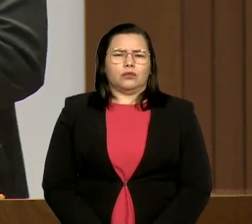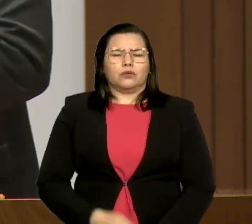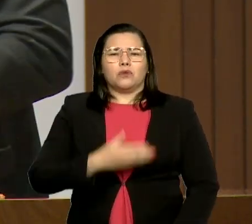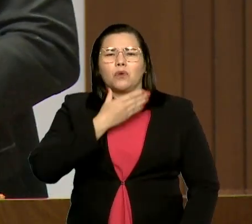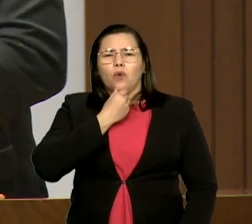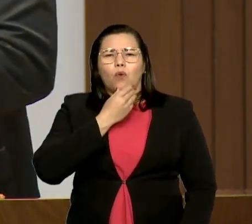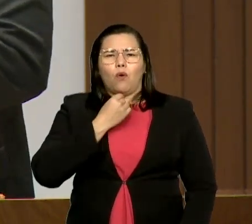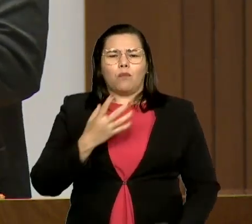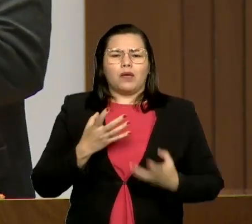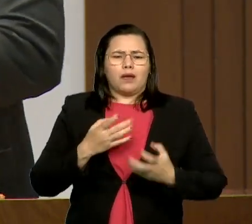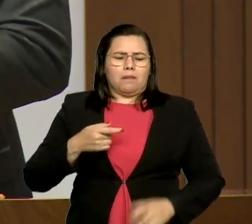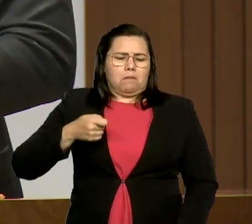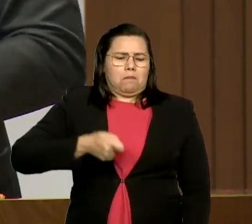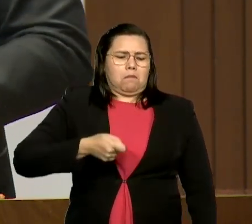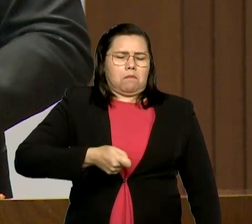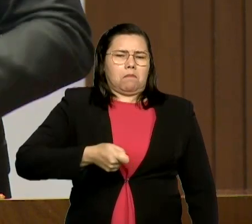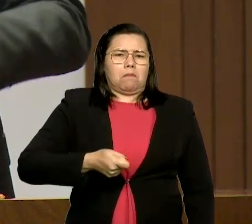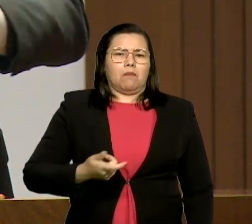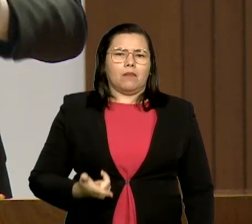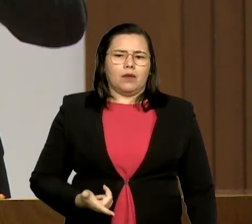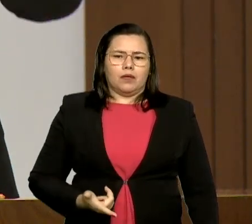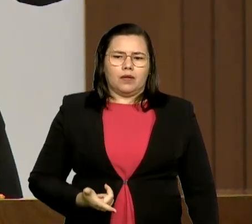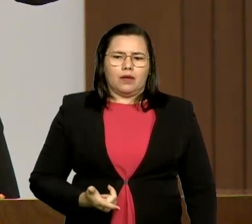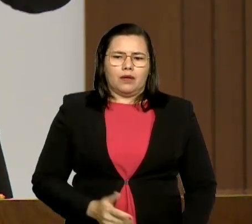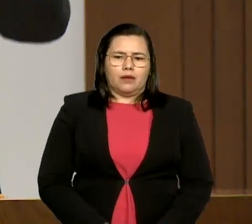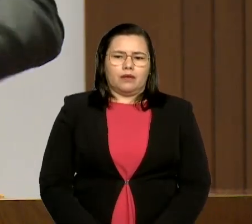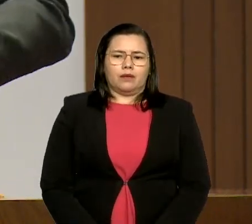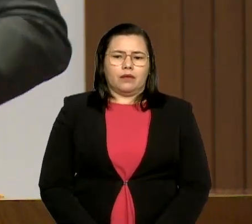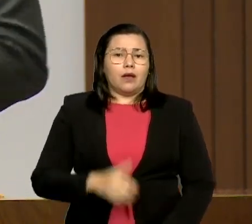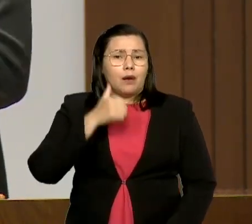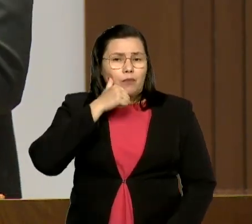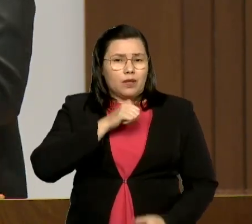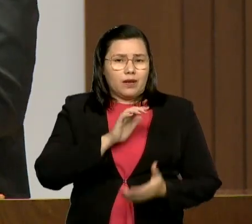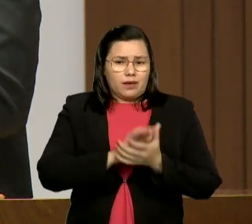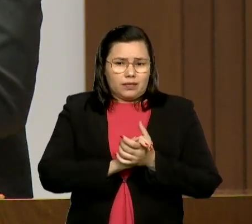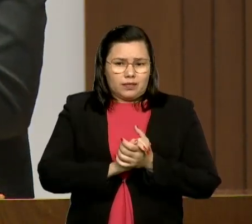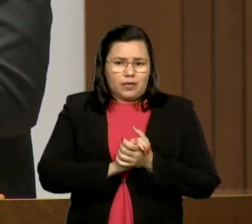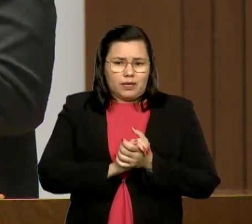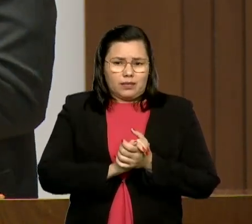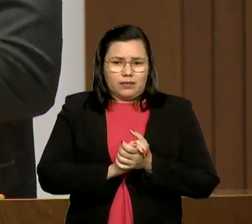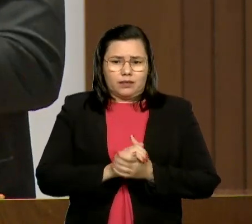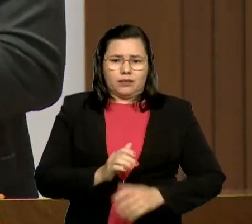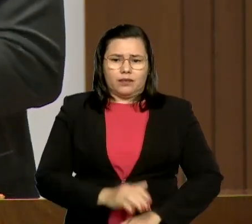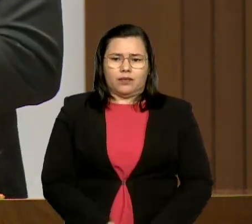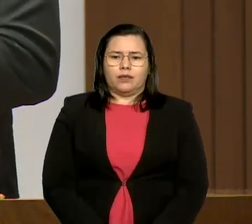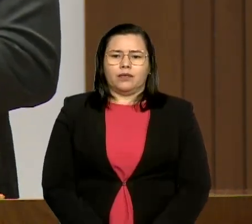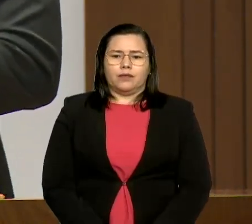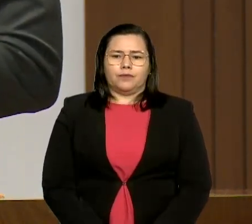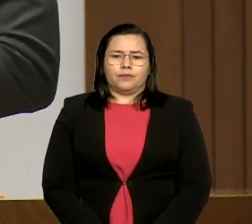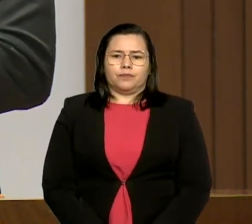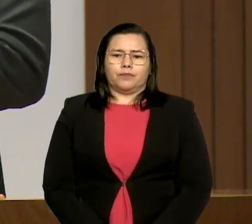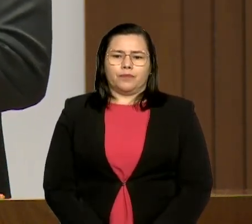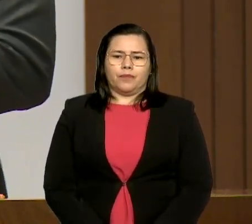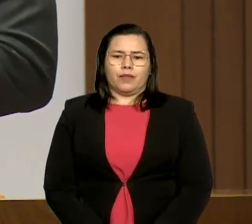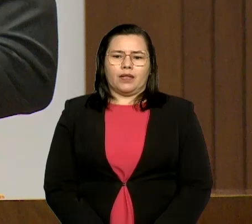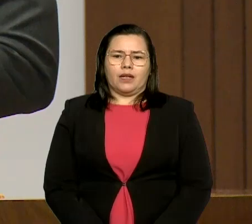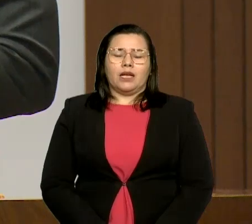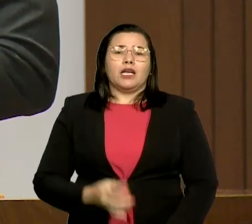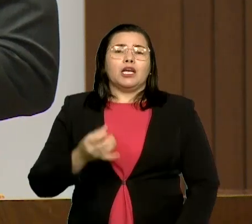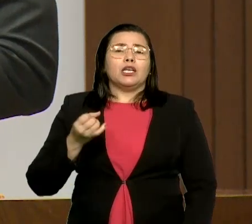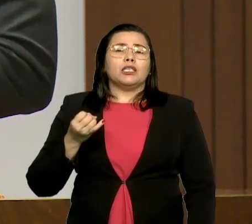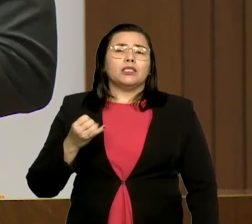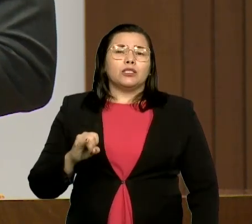quiser. Não. A mulher que é casada, se a ordem do marido confronta com a ordem de Deus,